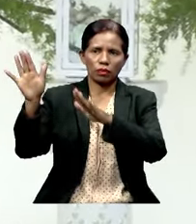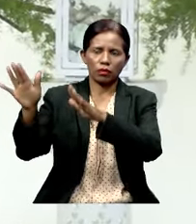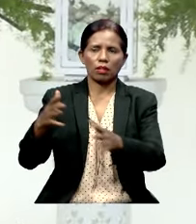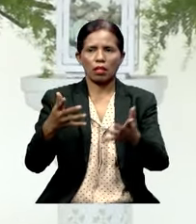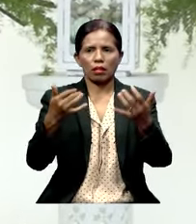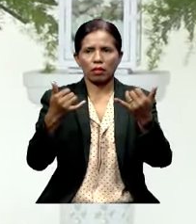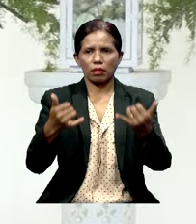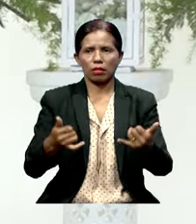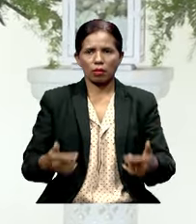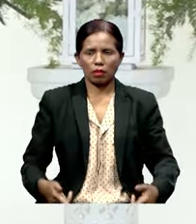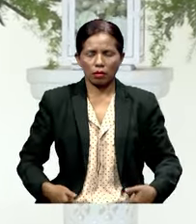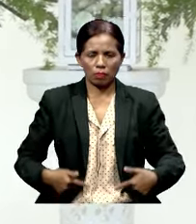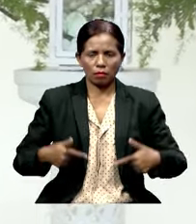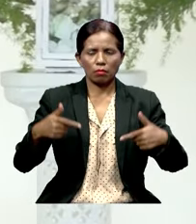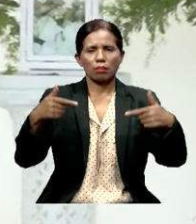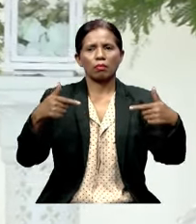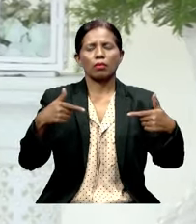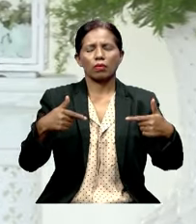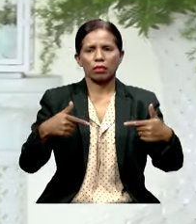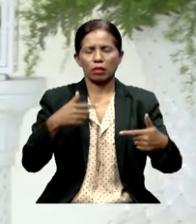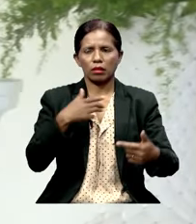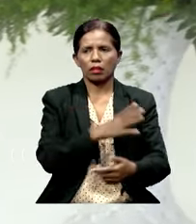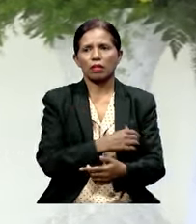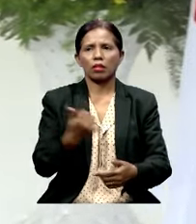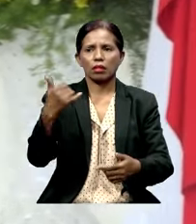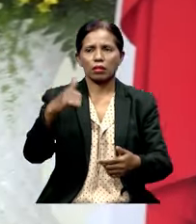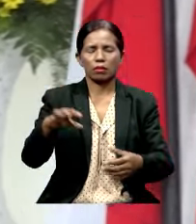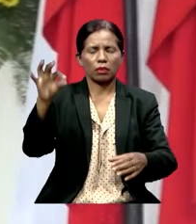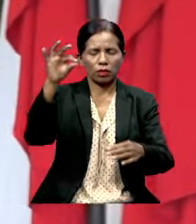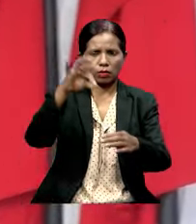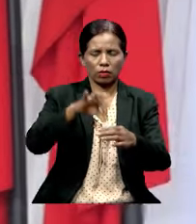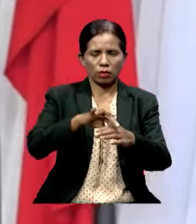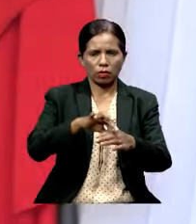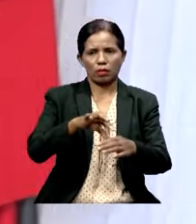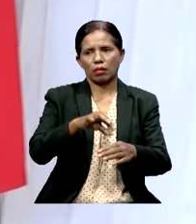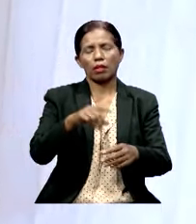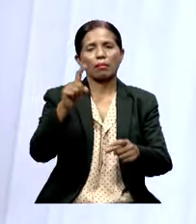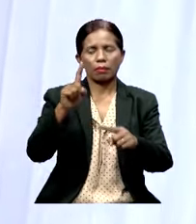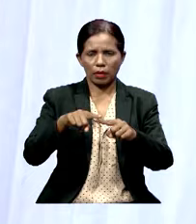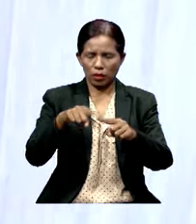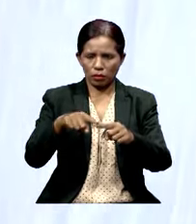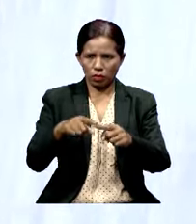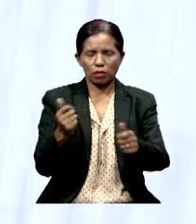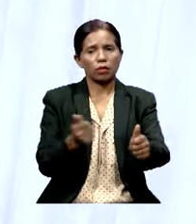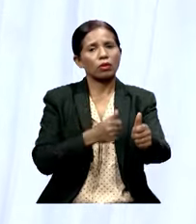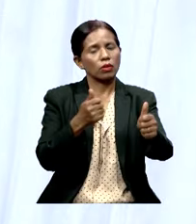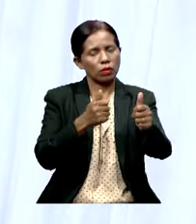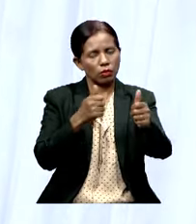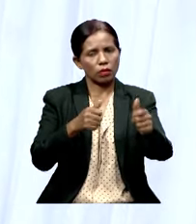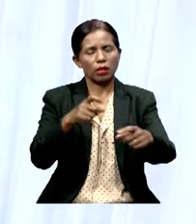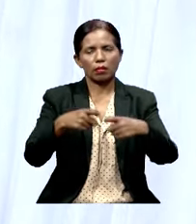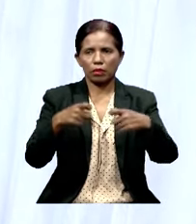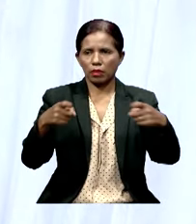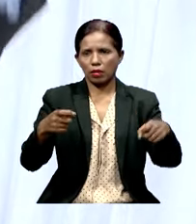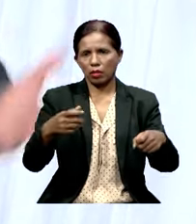agora namores, na verde de lei. Se ele mancou o prego de um inimigo, sai-se de rei. Estou agora lá atende,